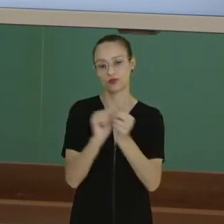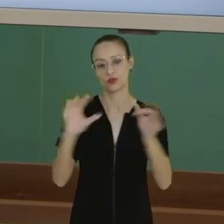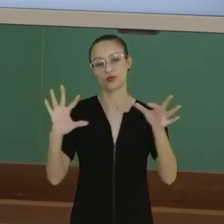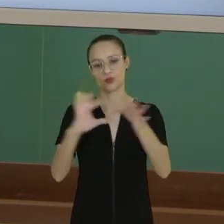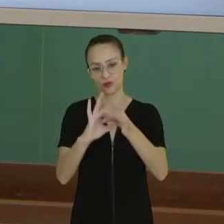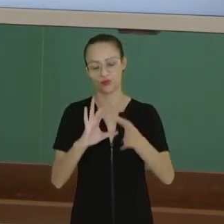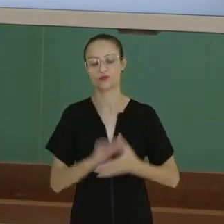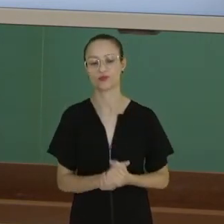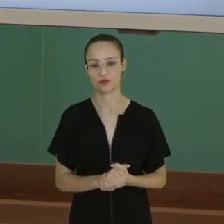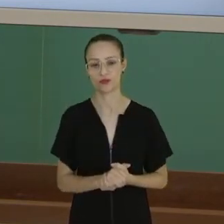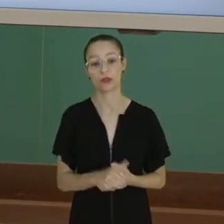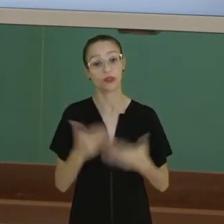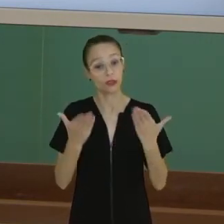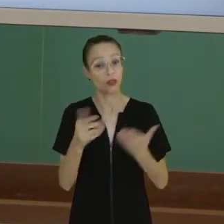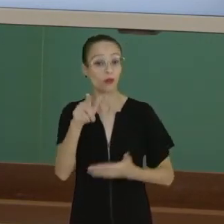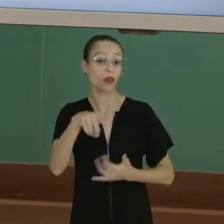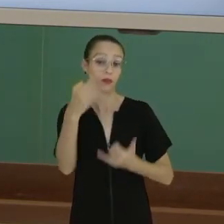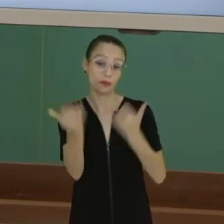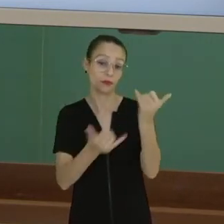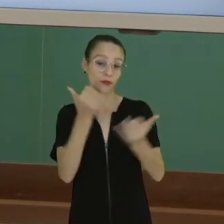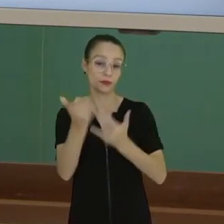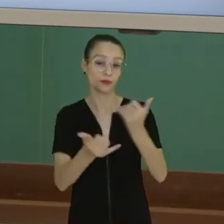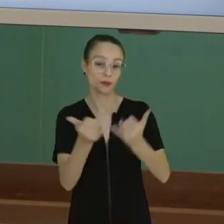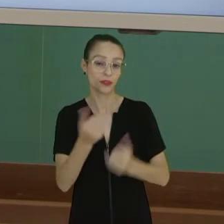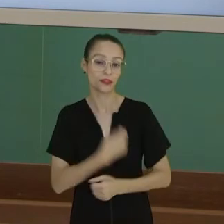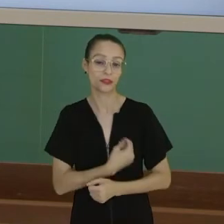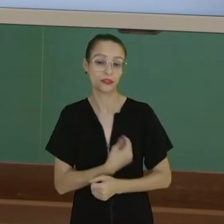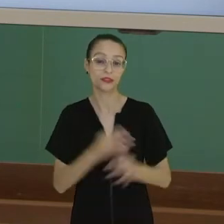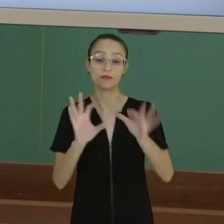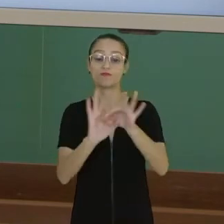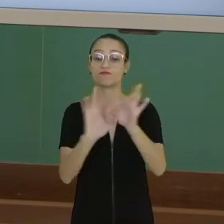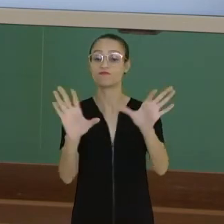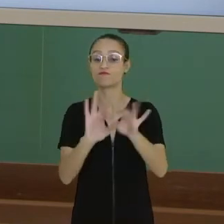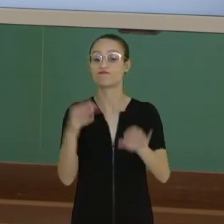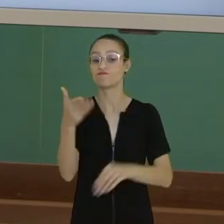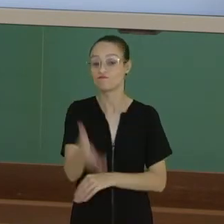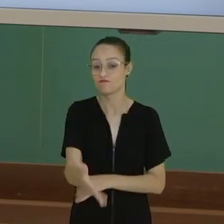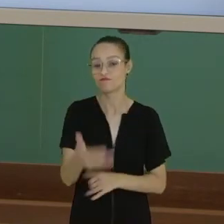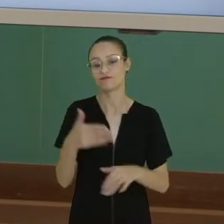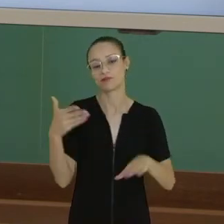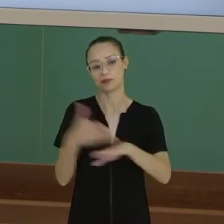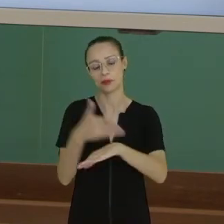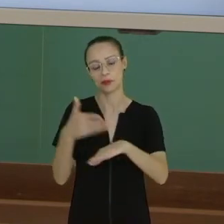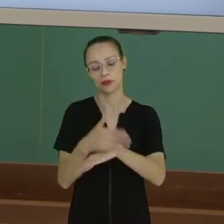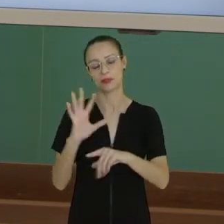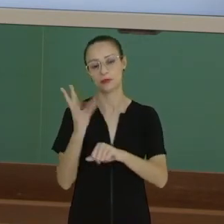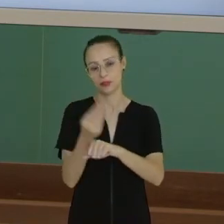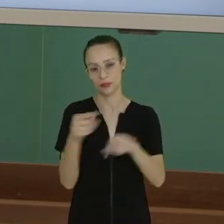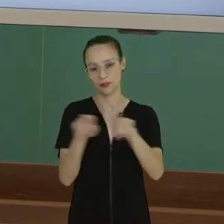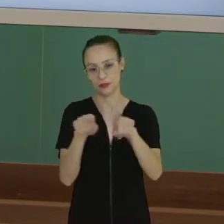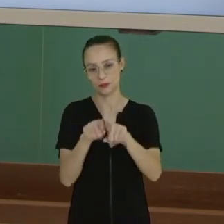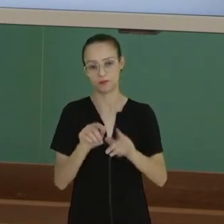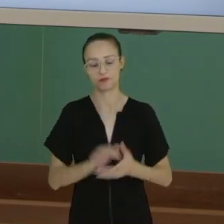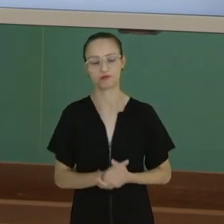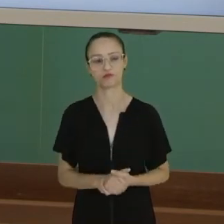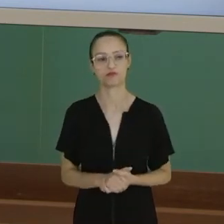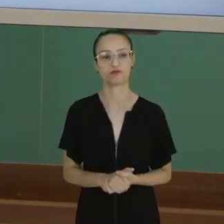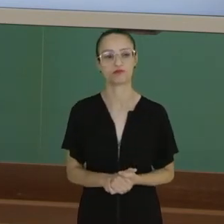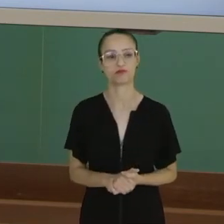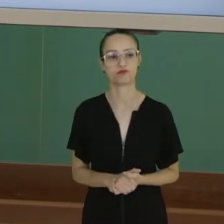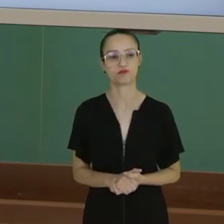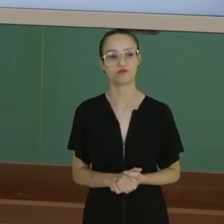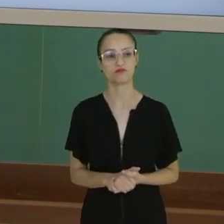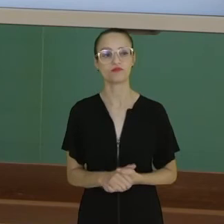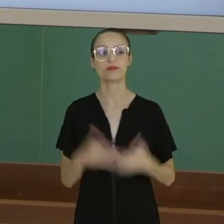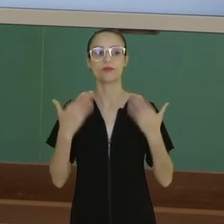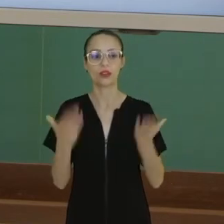arte. Então é um brincar, né, gente? Estar ali disponível para participar da obra de arte também.